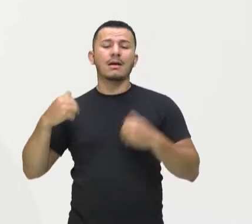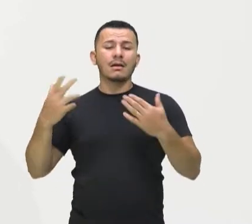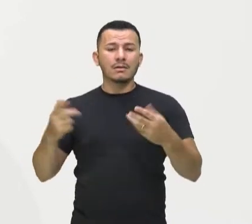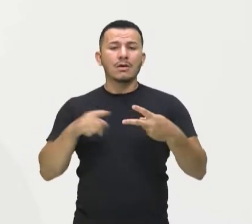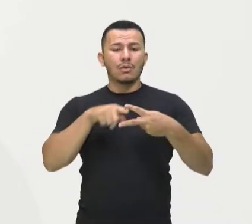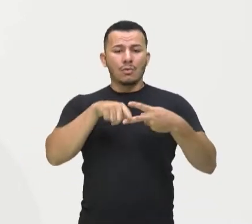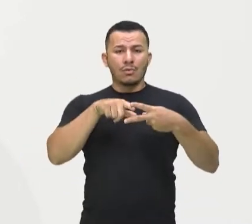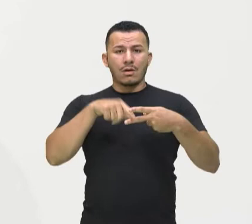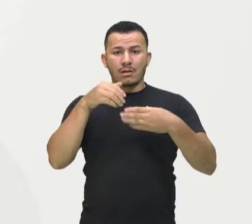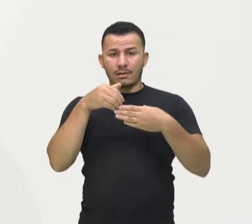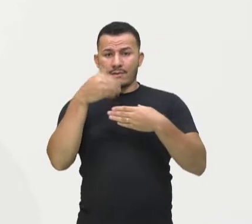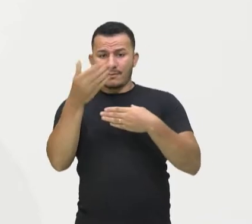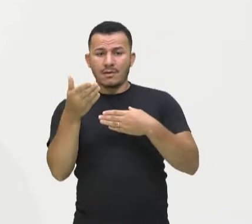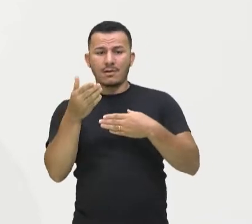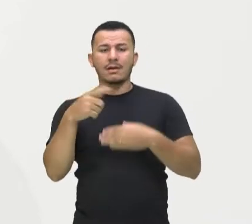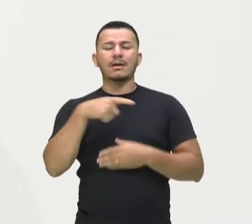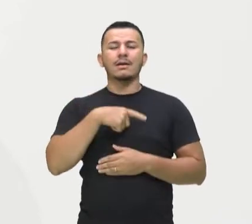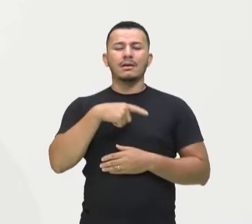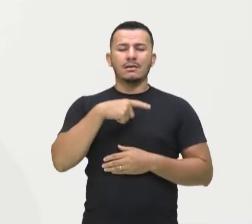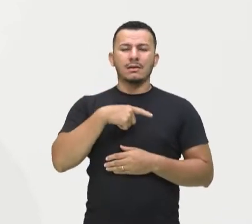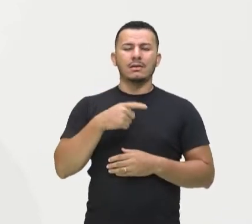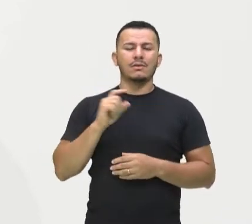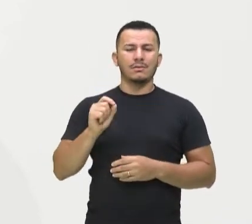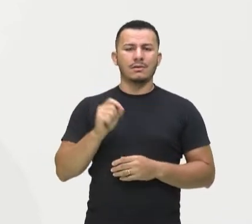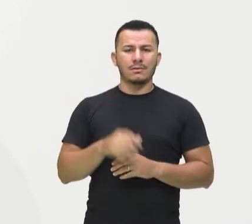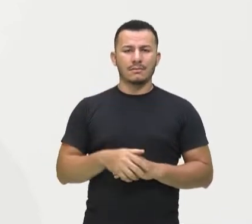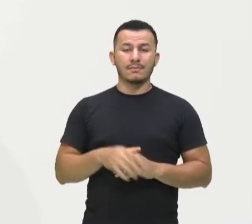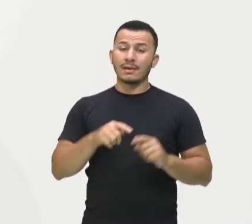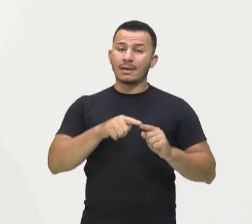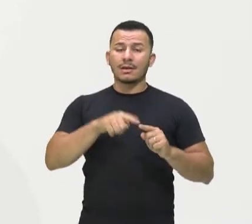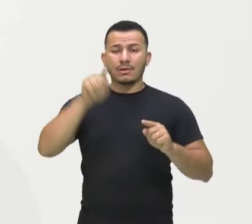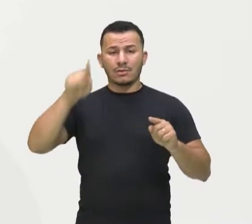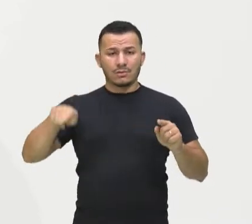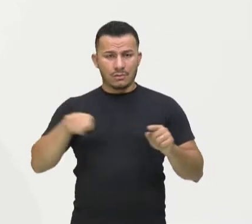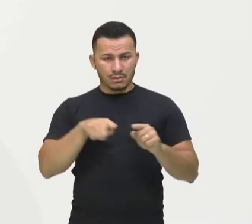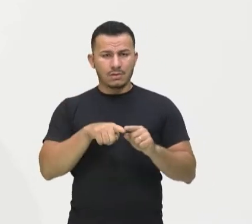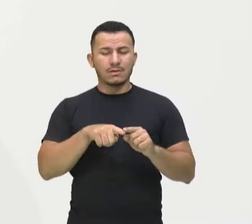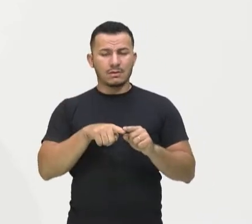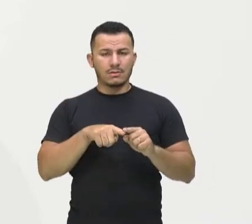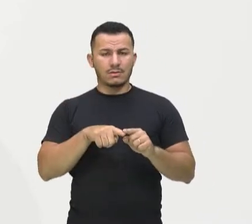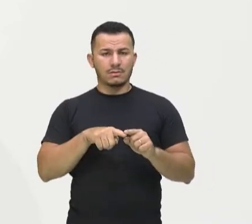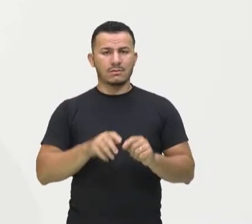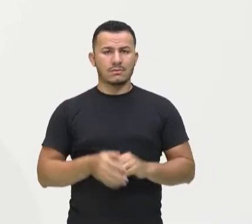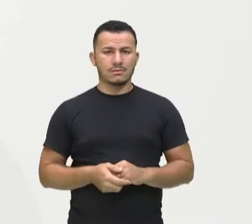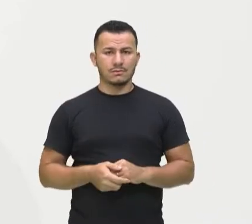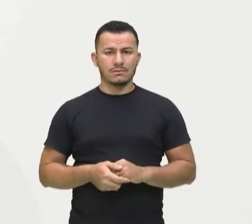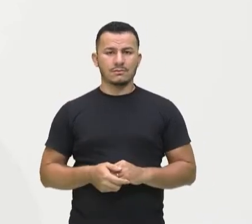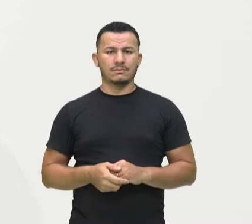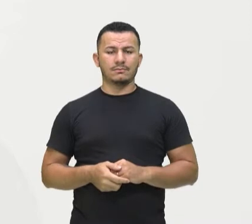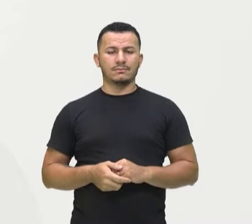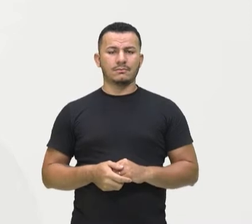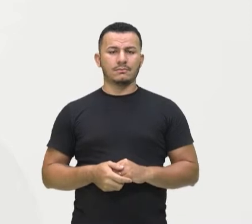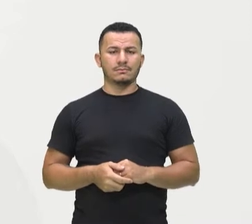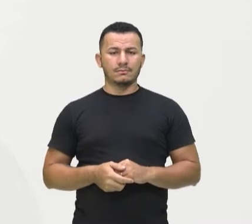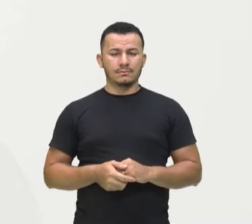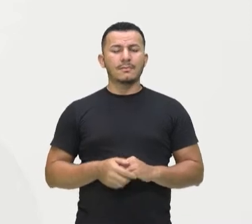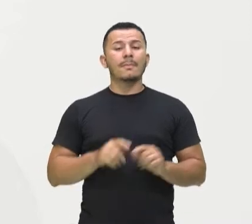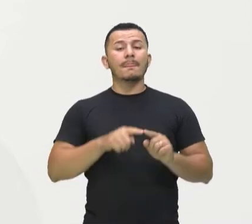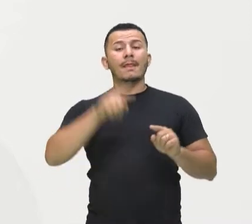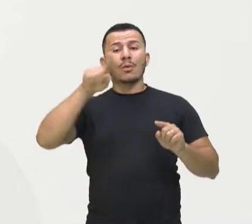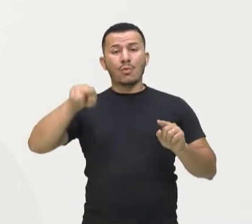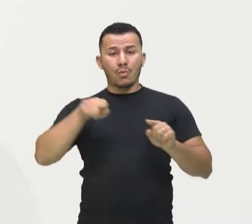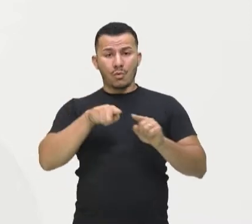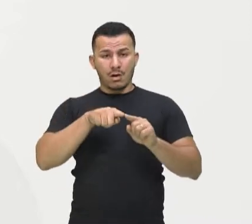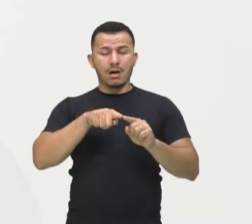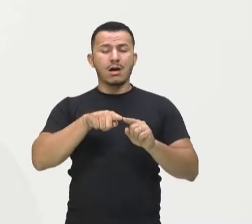por... Olha só, nós estamos falando do triângulo, tá legal? Do triângulo. O ângulo externo deles, a gente já